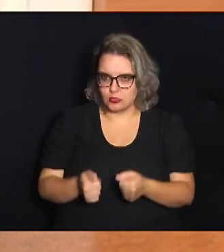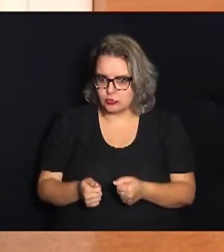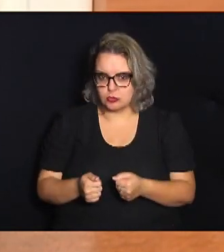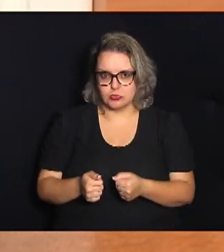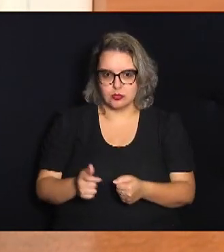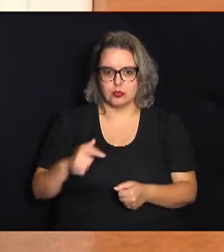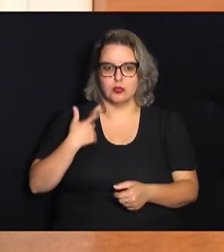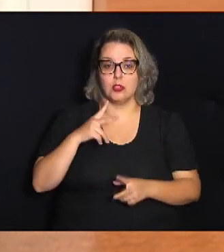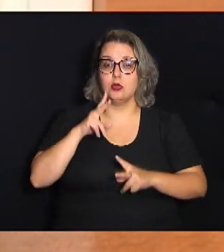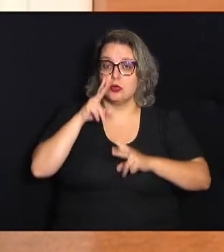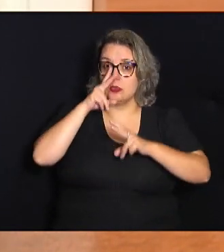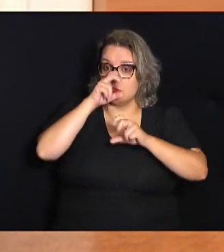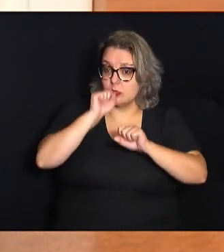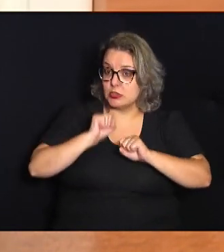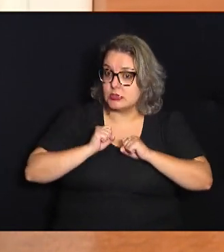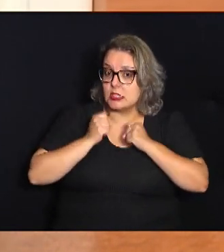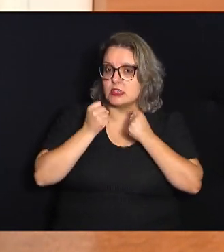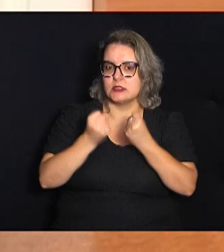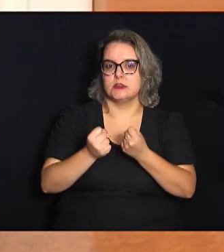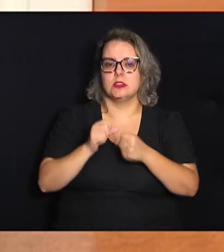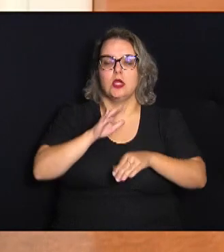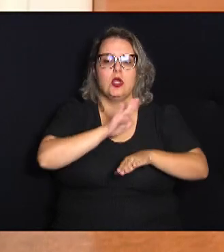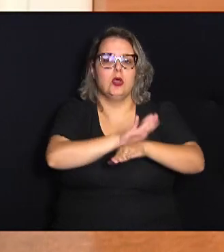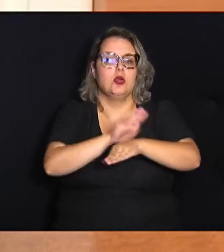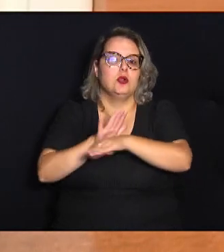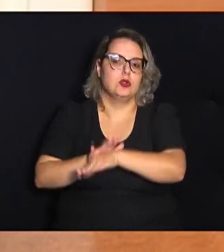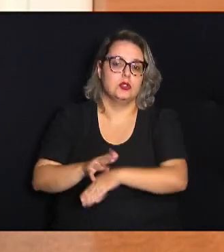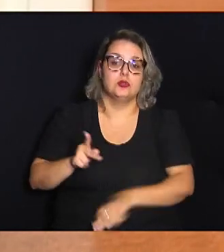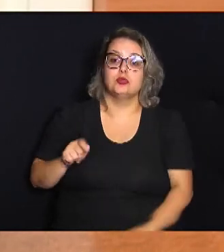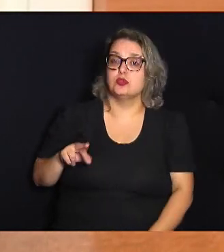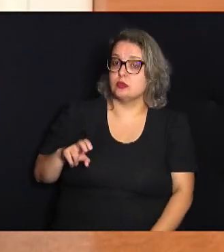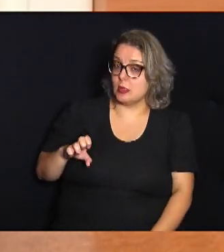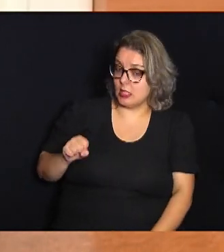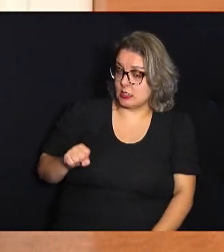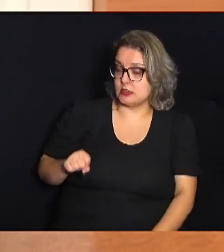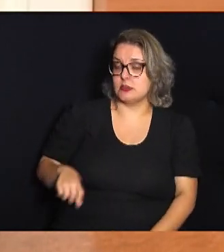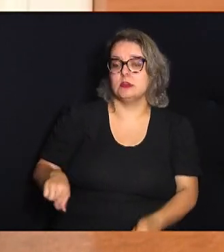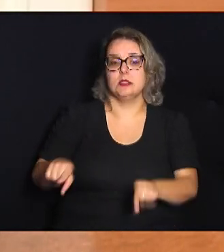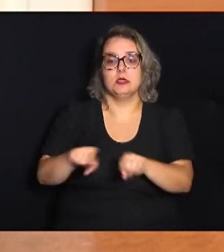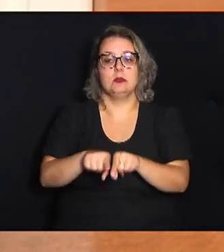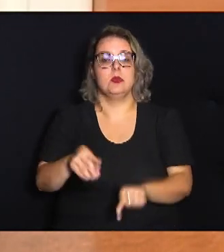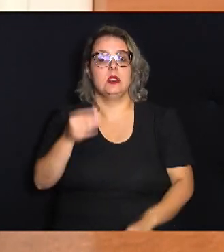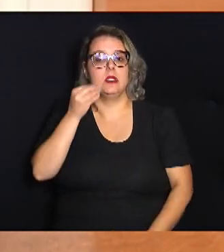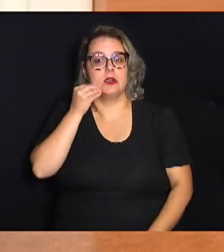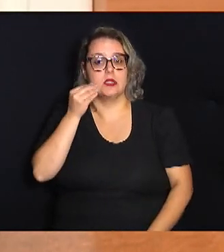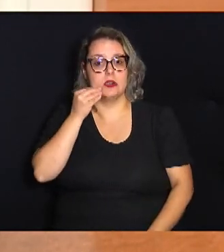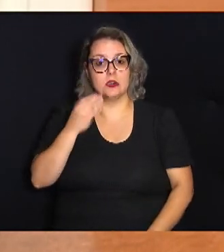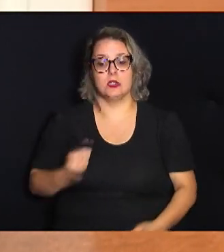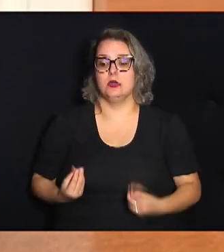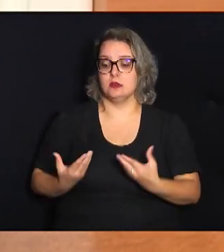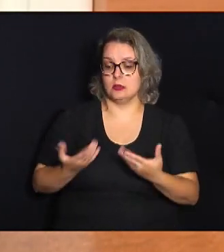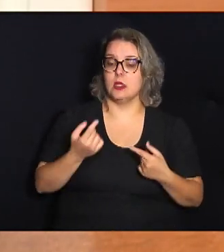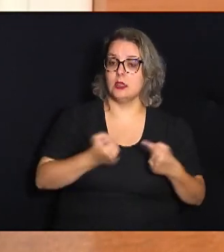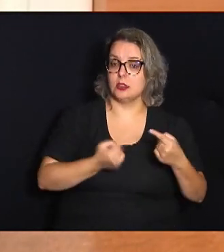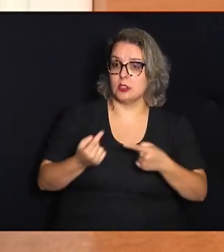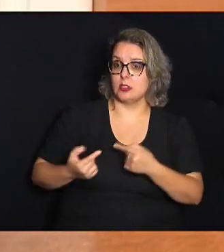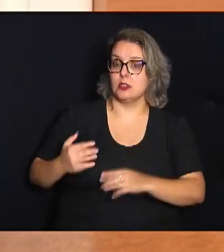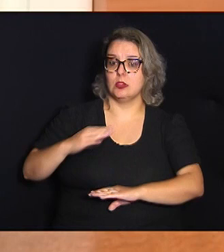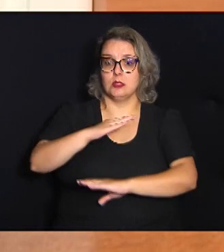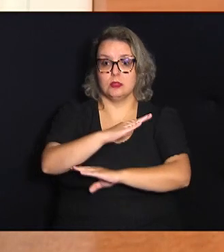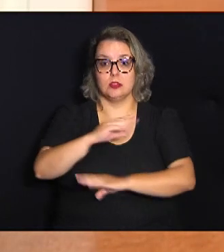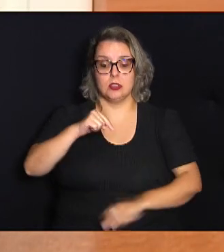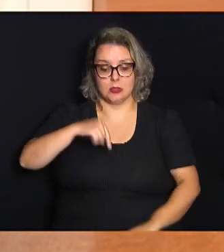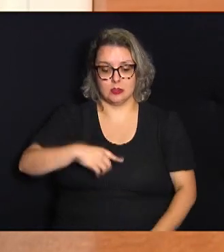gente fortalecer ela com a ajuda dos pares e tentar trazer algo aqui através dessa discussão da Câmara, dessa